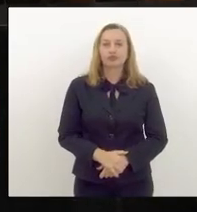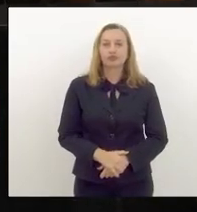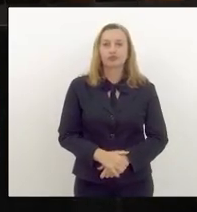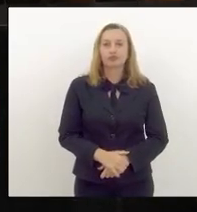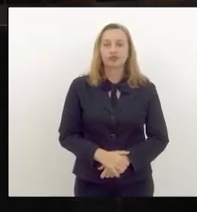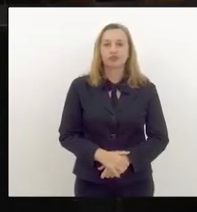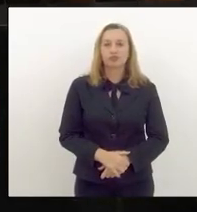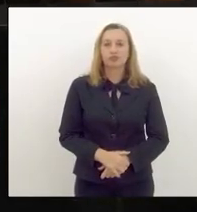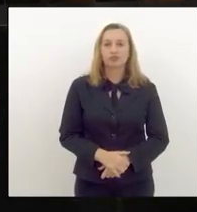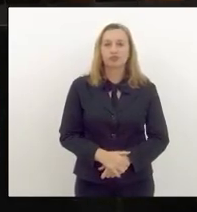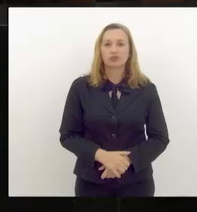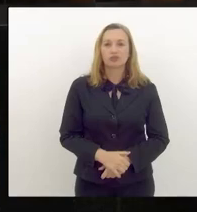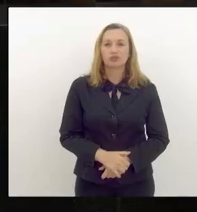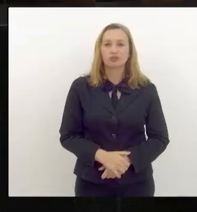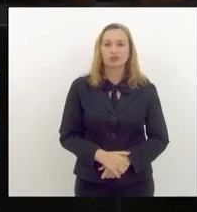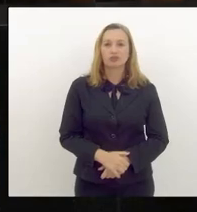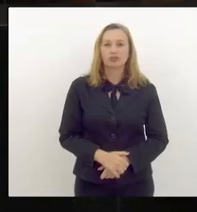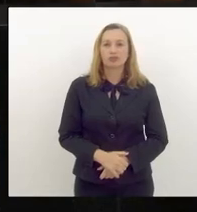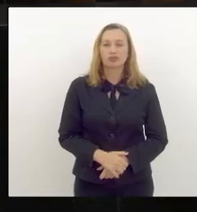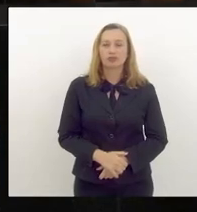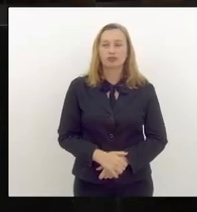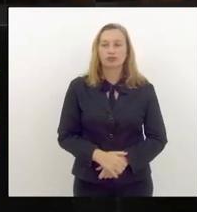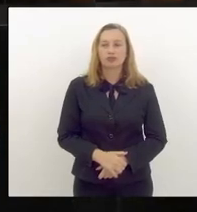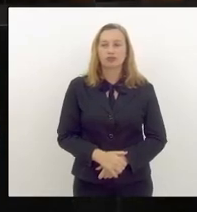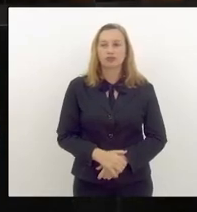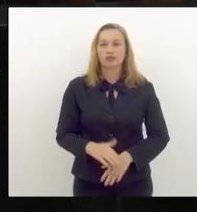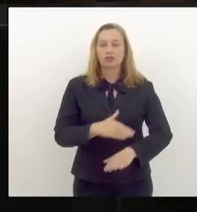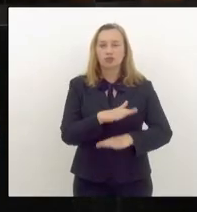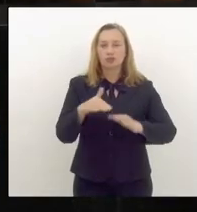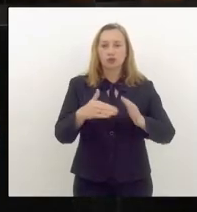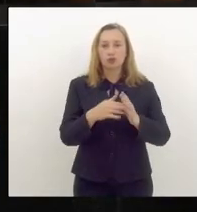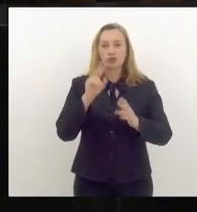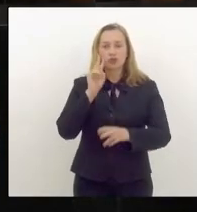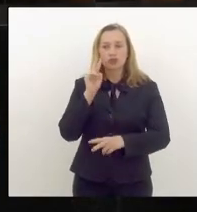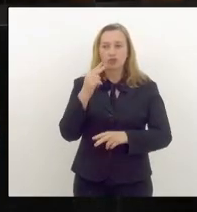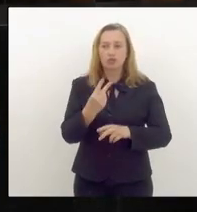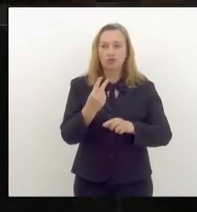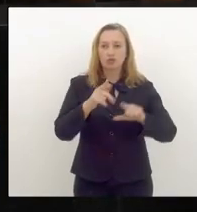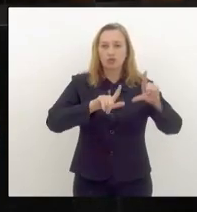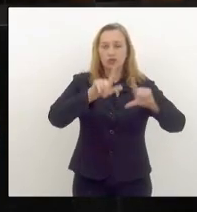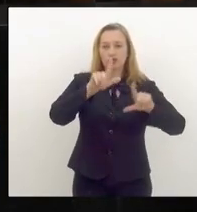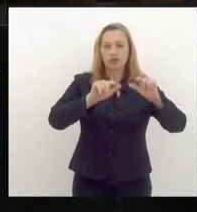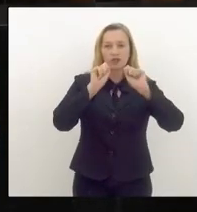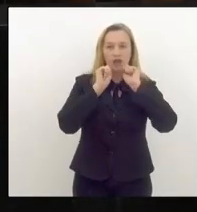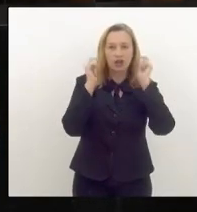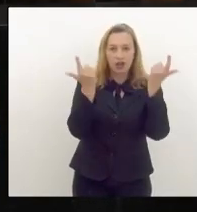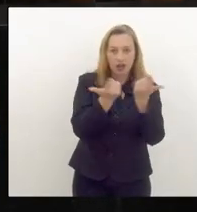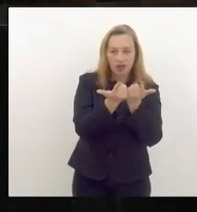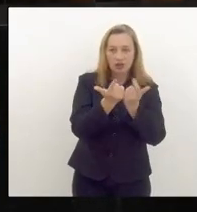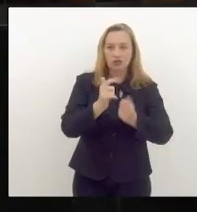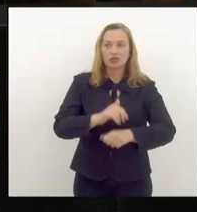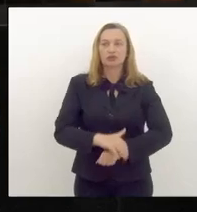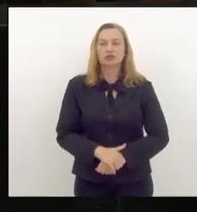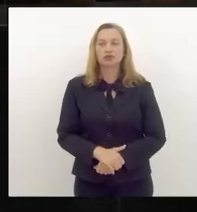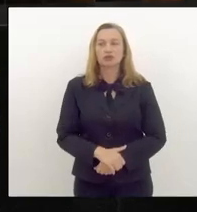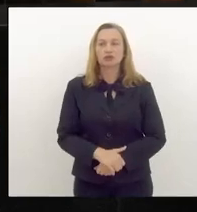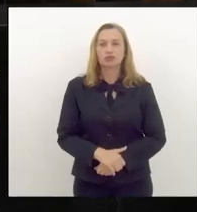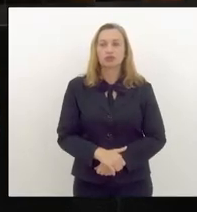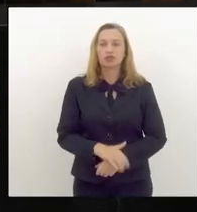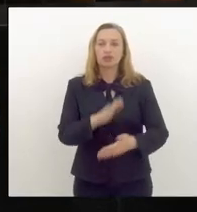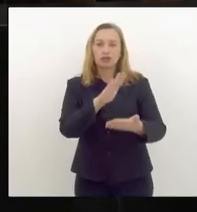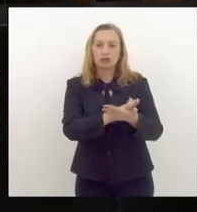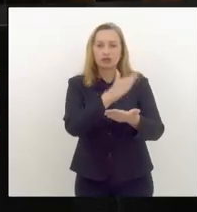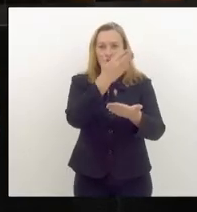senhoras e senhores telespectadores da TV alerj a senhora